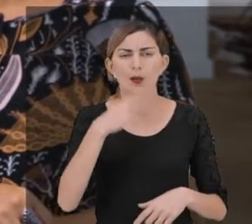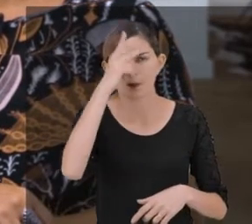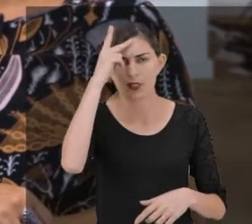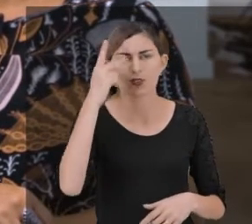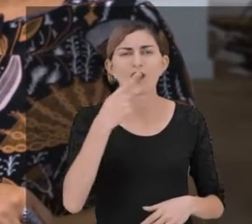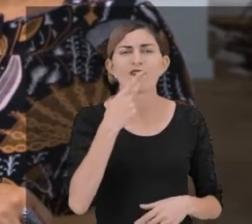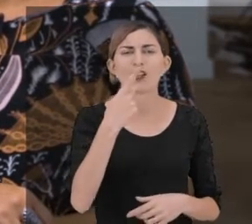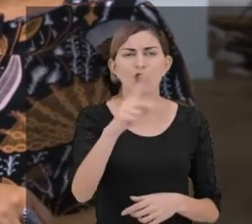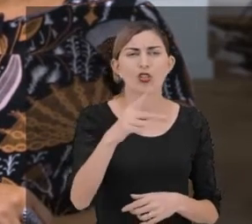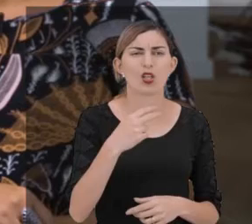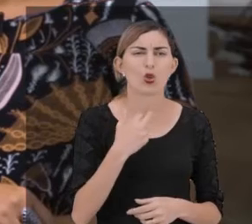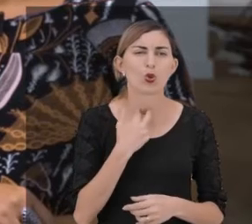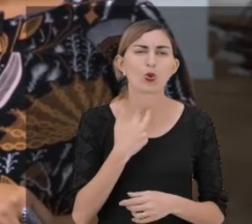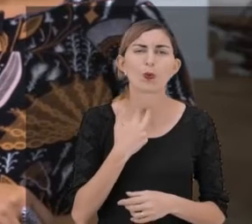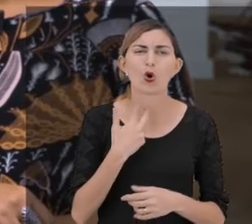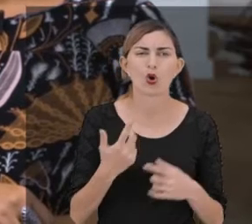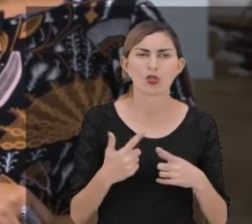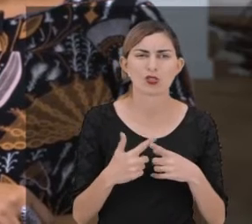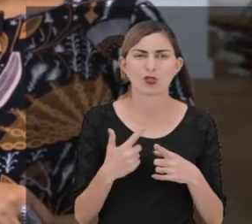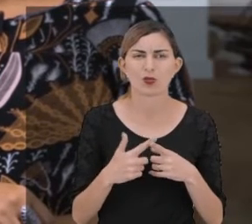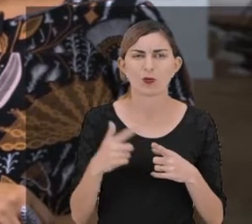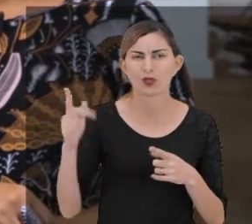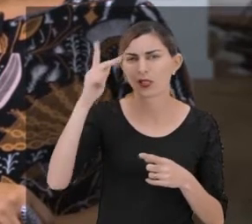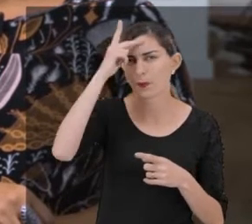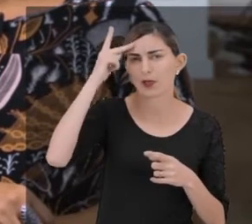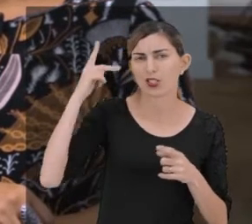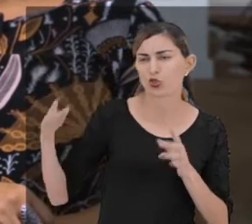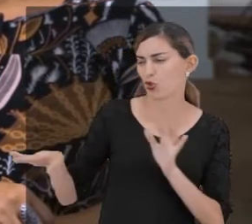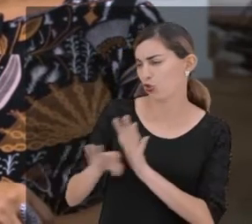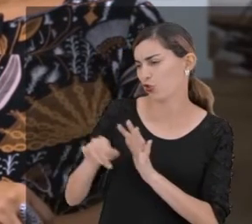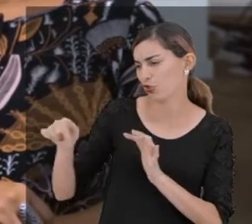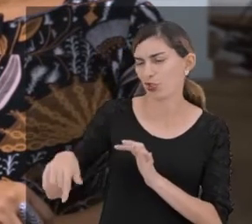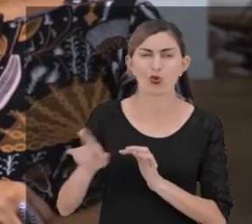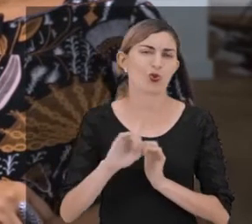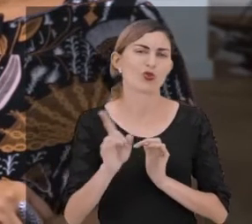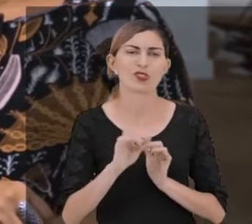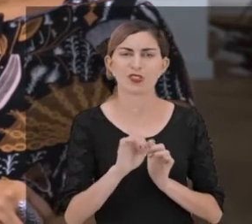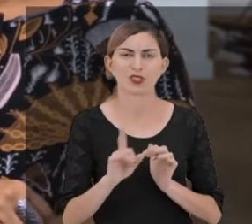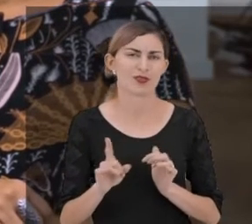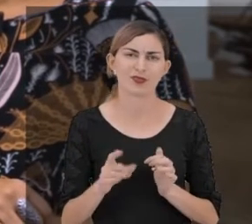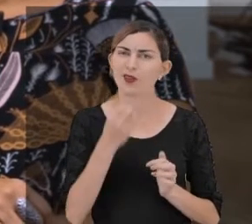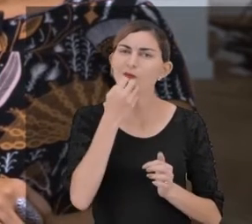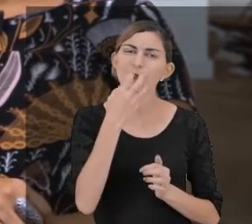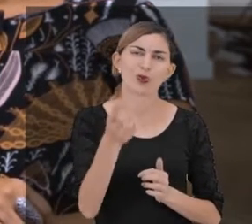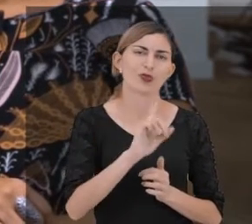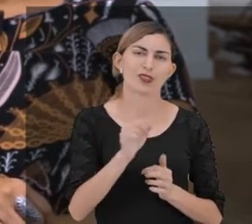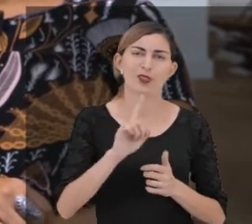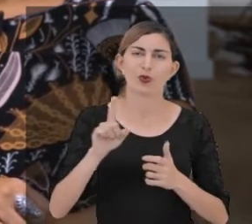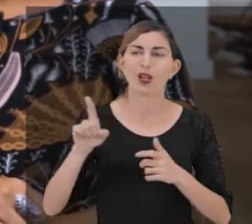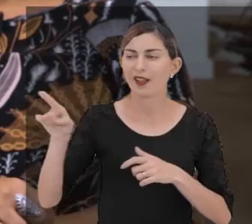para você, olha, eu não posso lhe atender porque fulano não veio hoje. Isso não é bom.